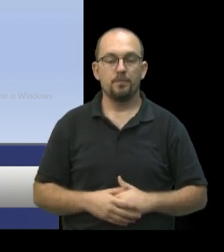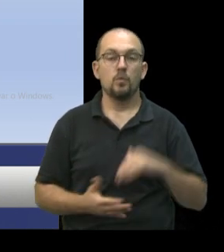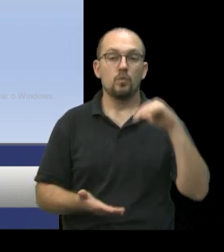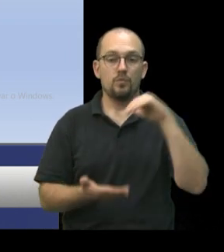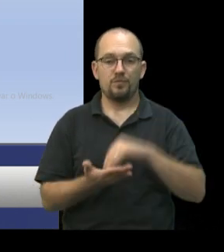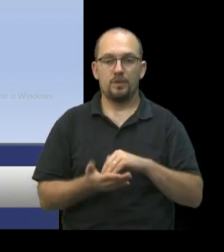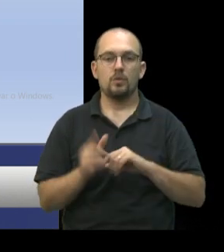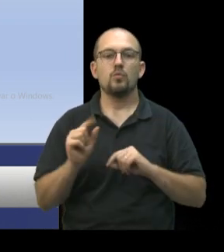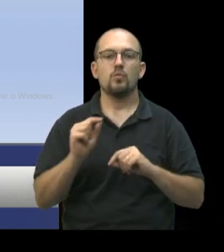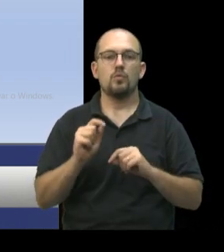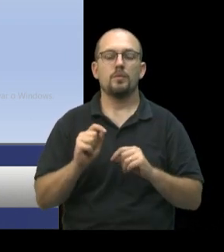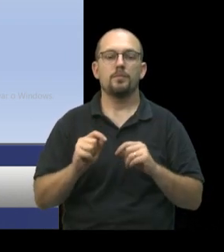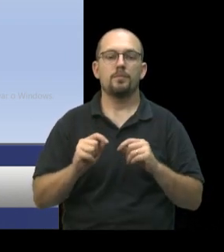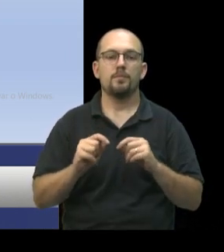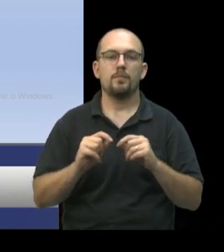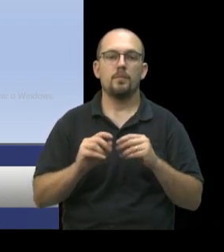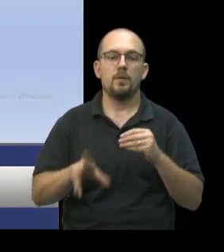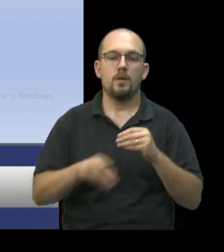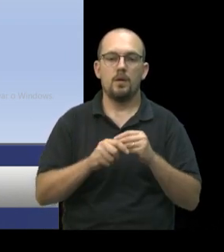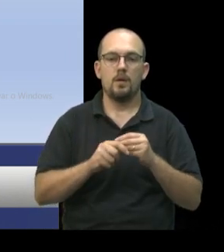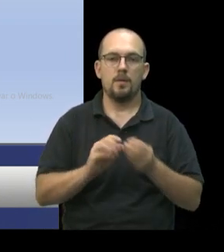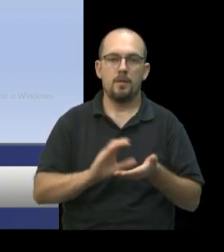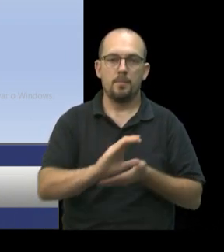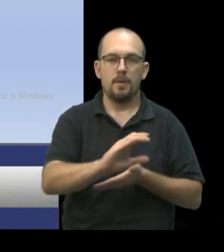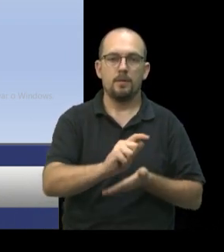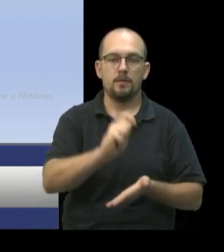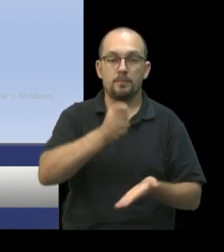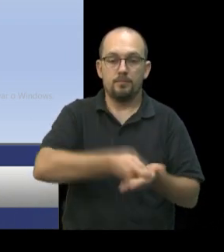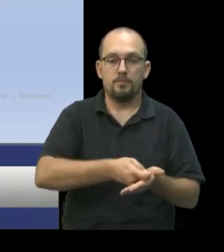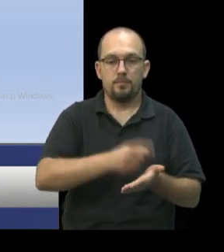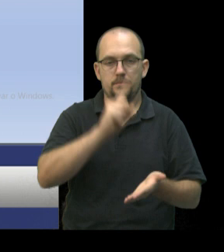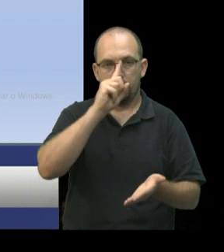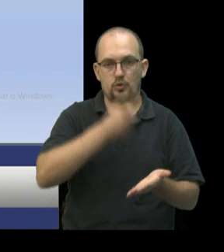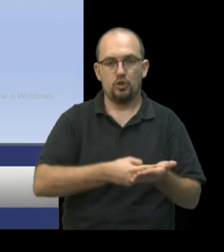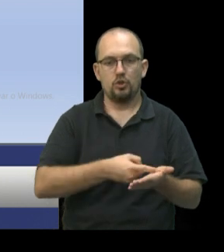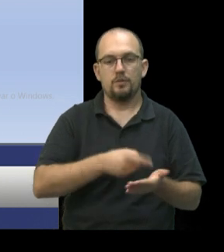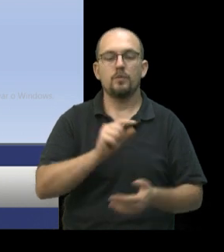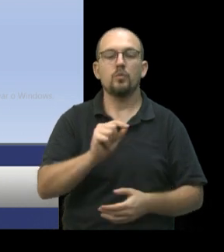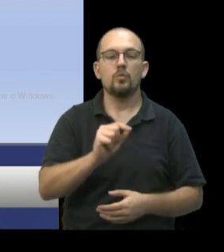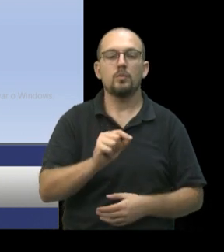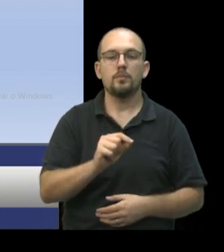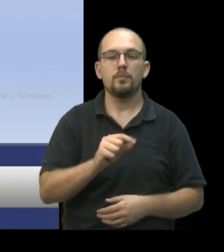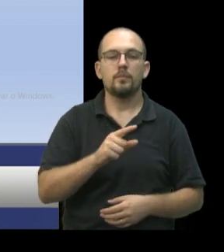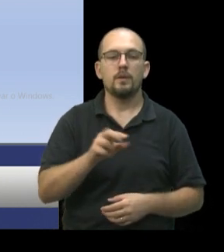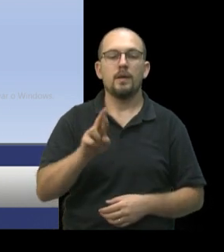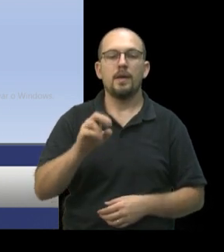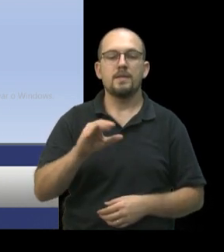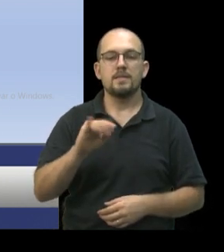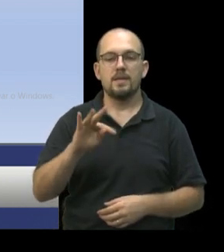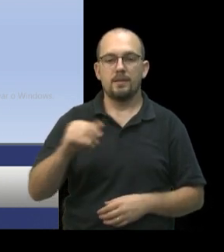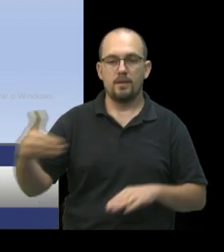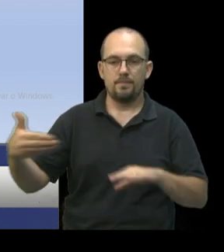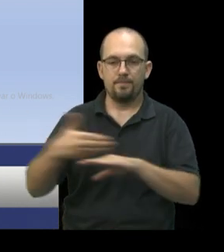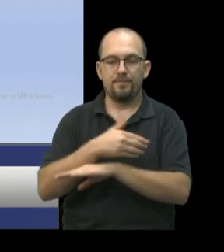as emendas impositivas, nós temos então a receita corrente líquida do